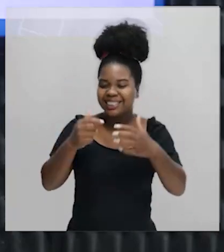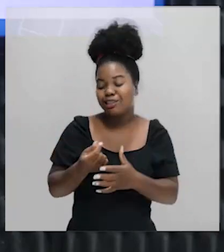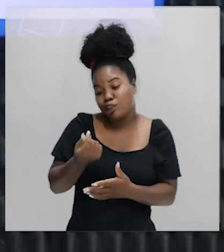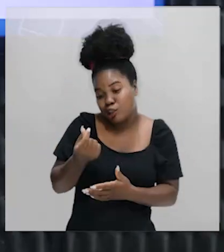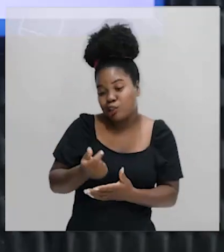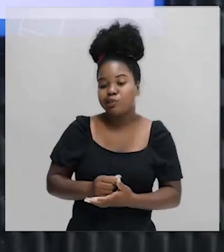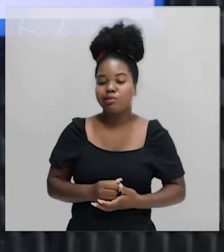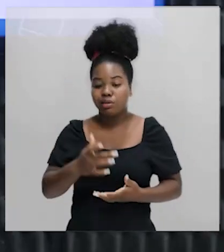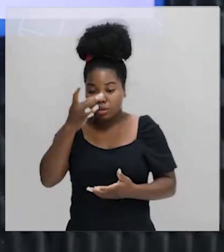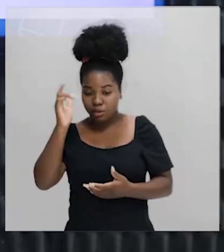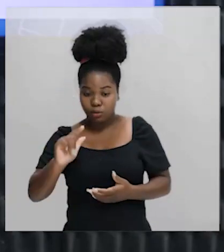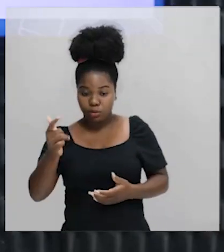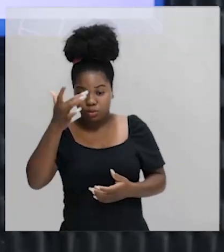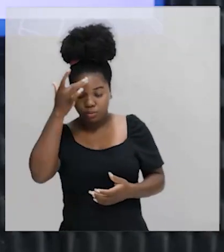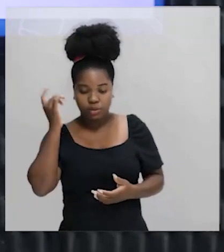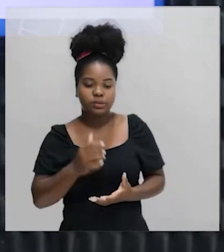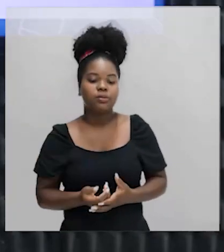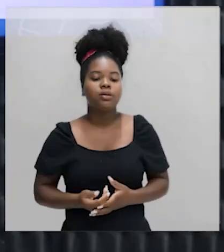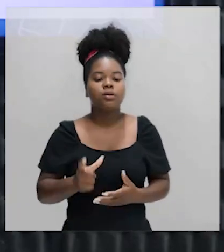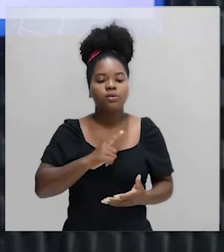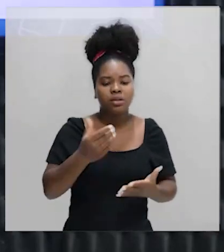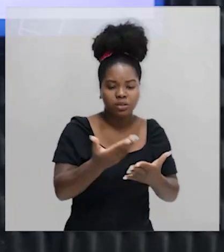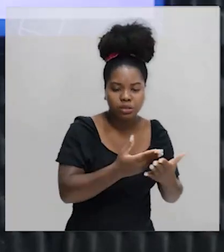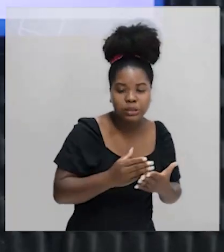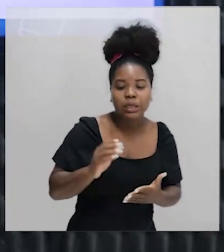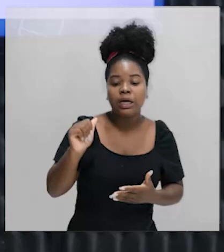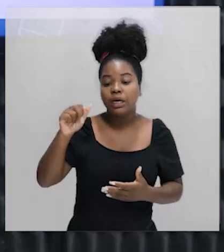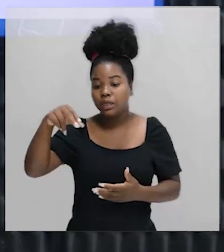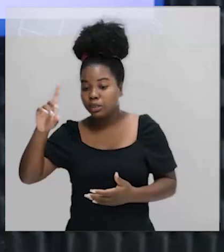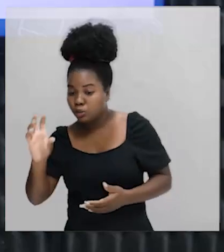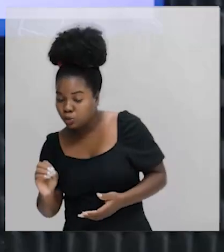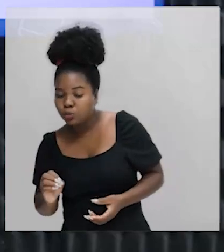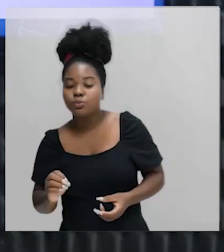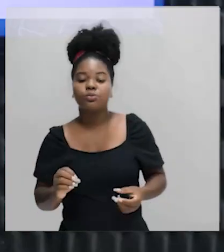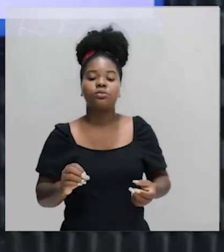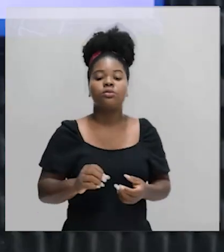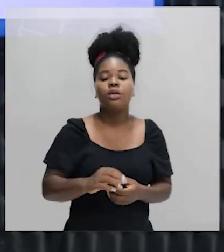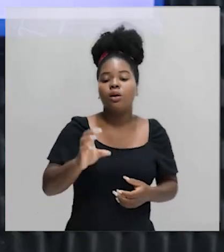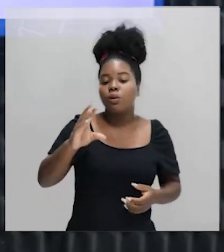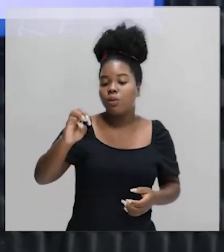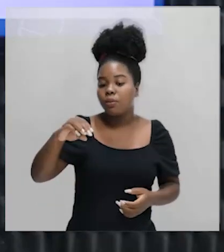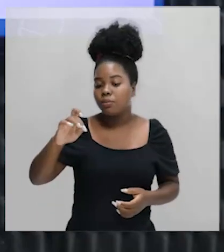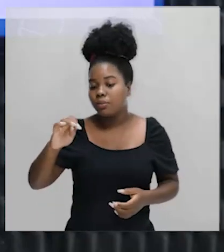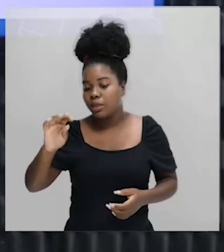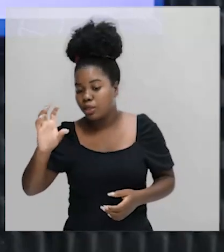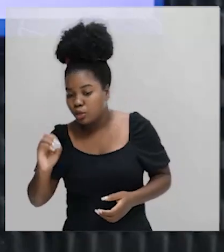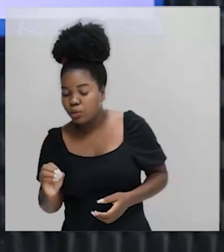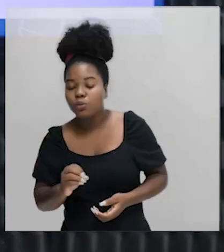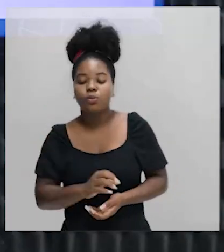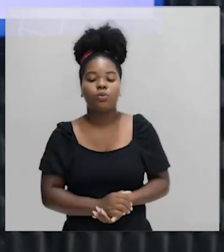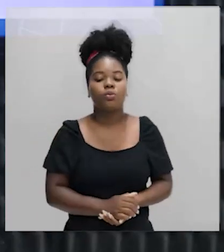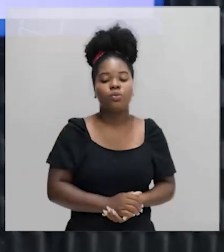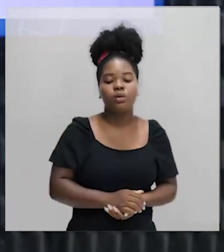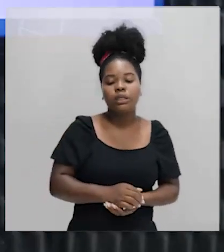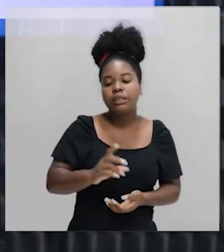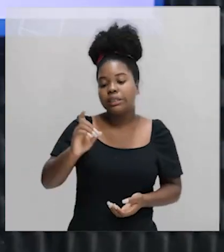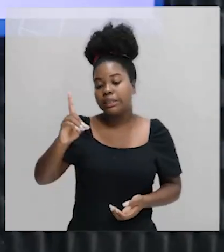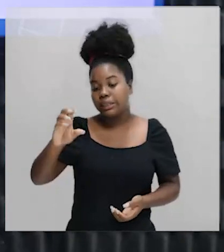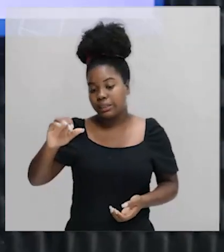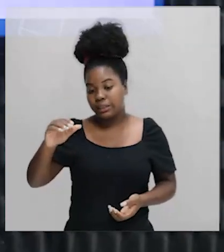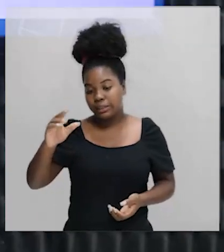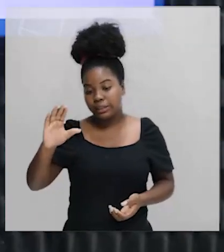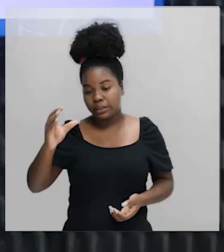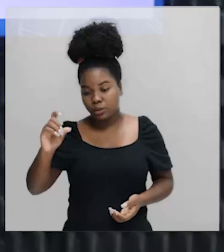terminações, né? Estudando, cantando, correndo, comendo, dançando,